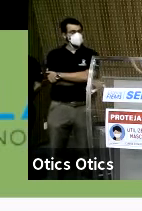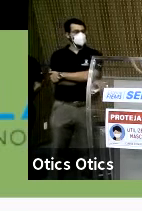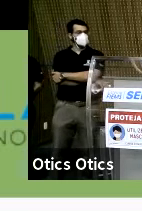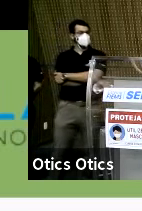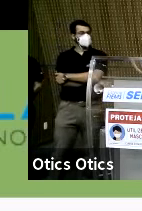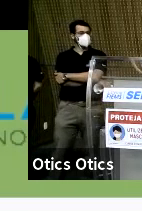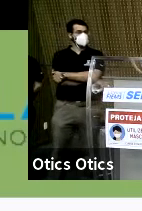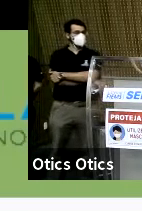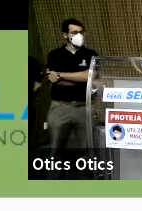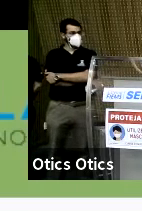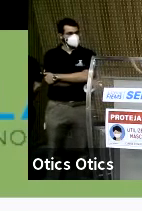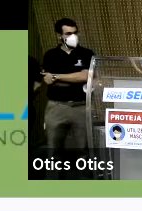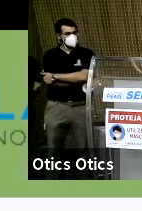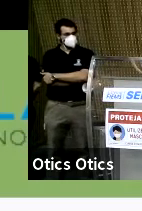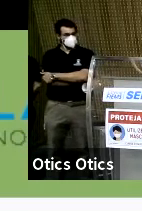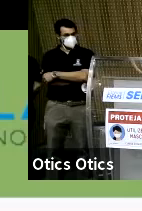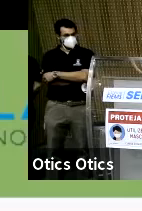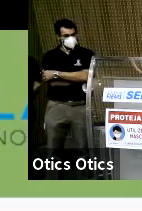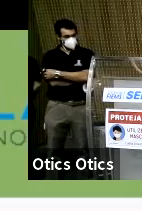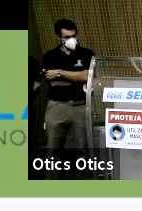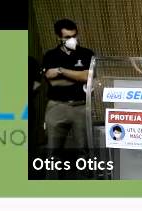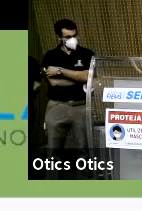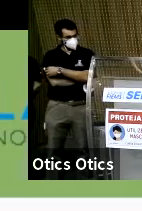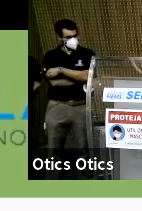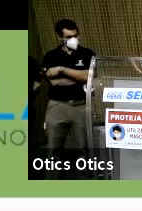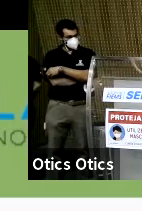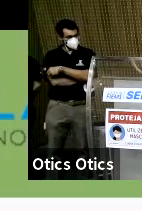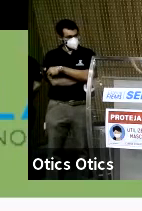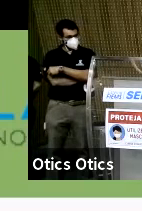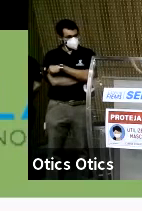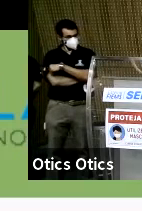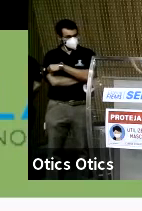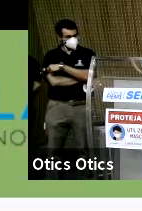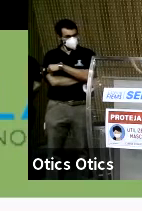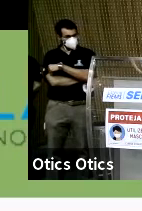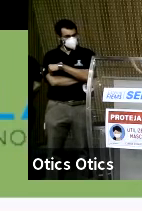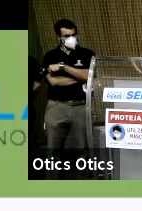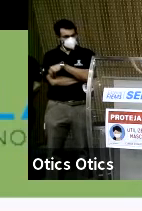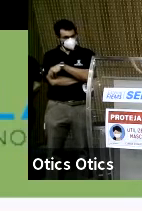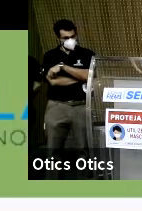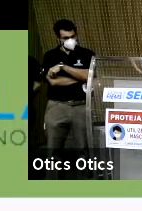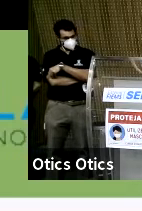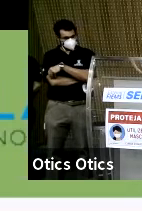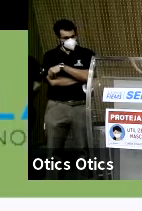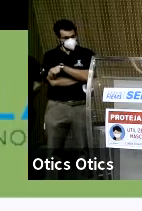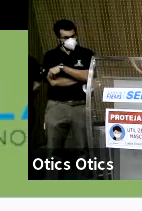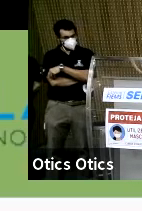A gente não conseguiu mensurar. Assim, teria que fazer uma divisão por equipe, ver caso a caso, para ver quem está